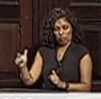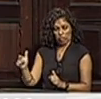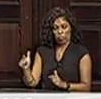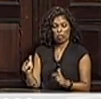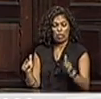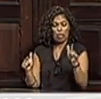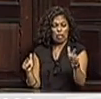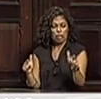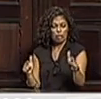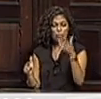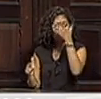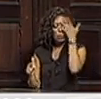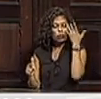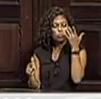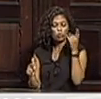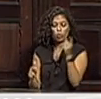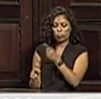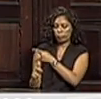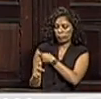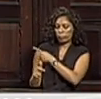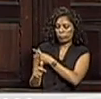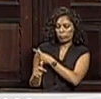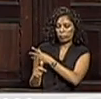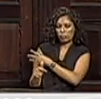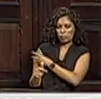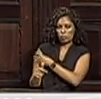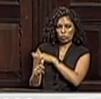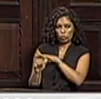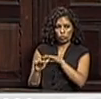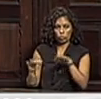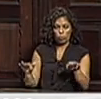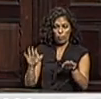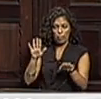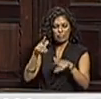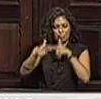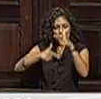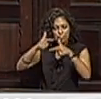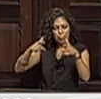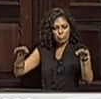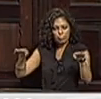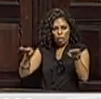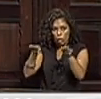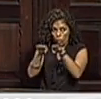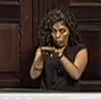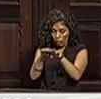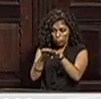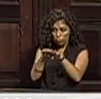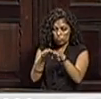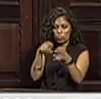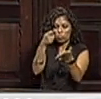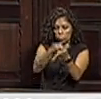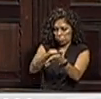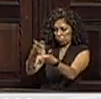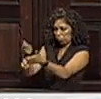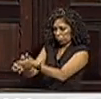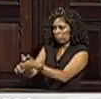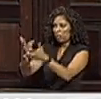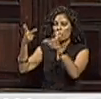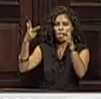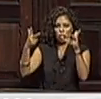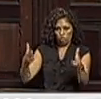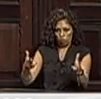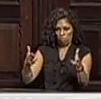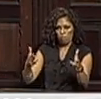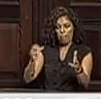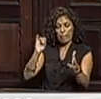legisladores, merecemos que essa lei aprovada para proteger os trabalhadores não seja burlada por